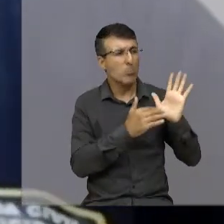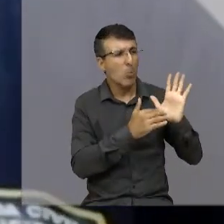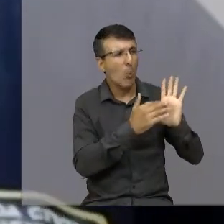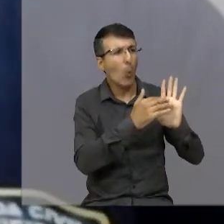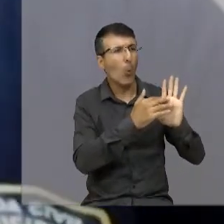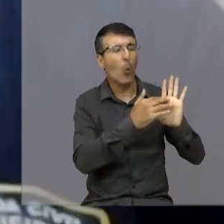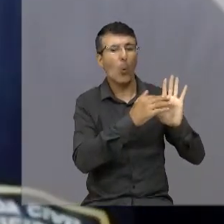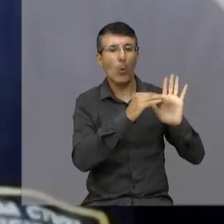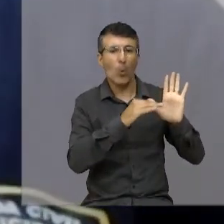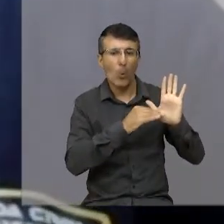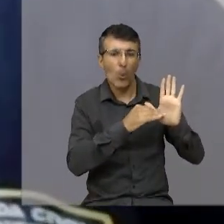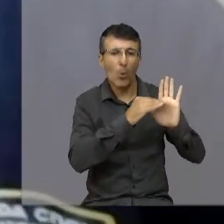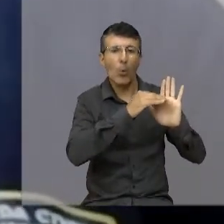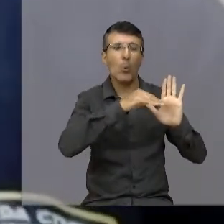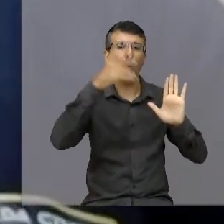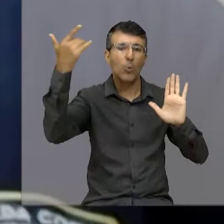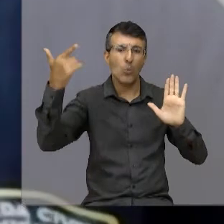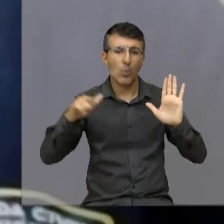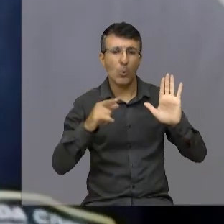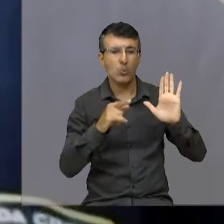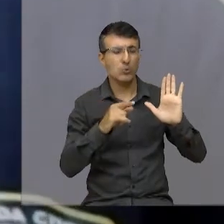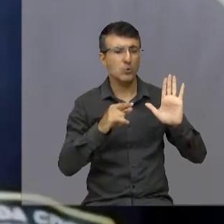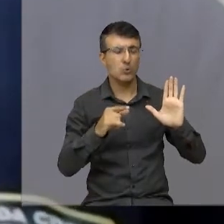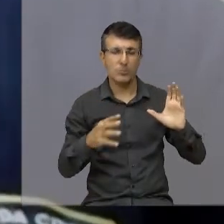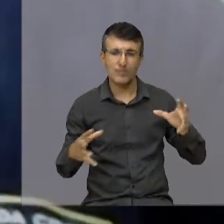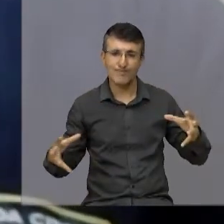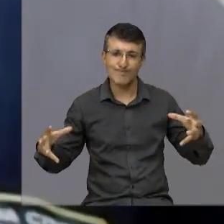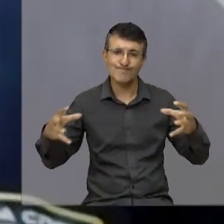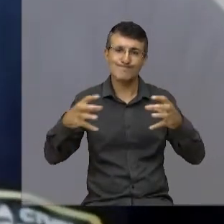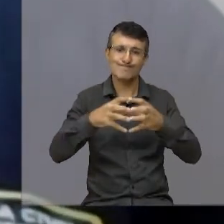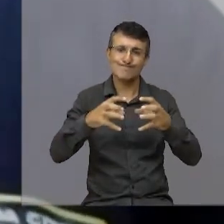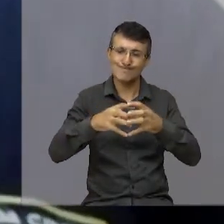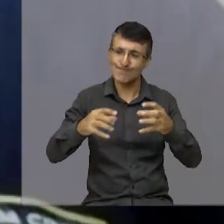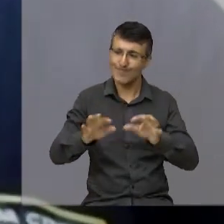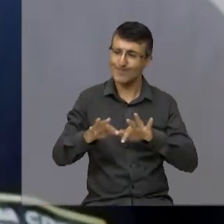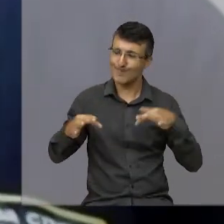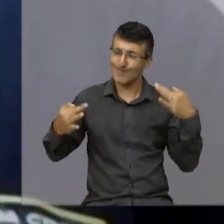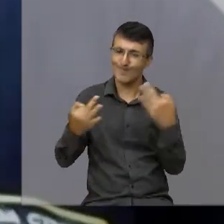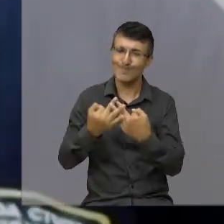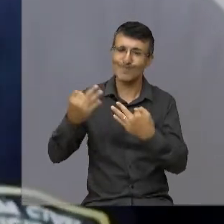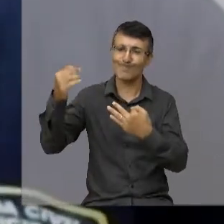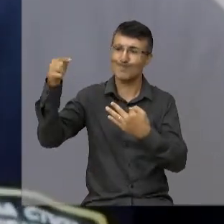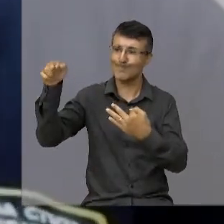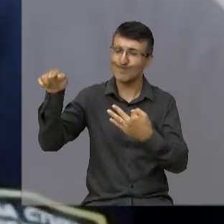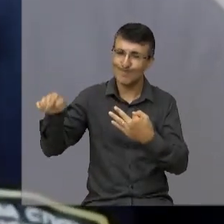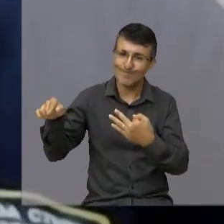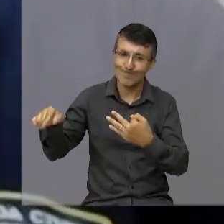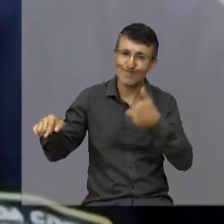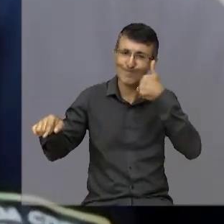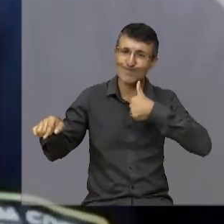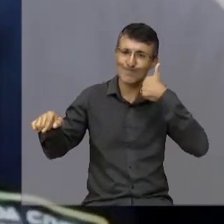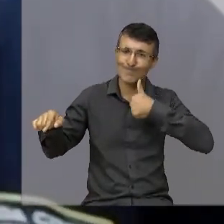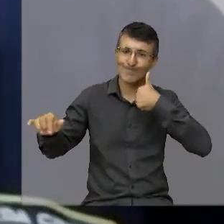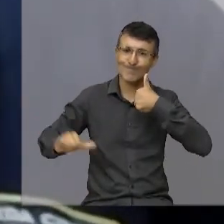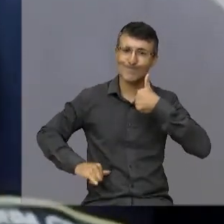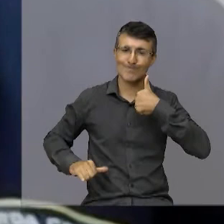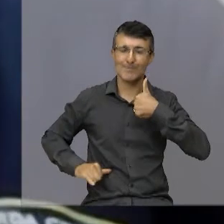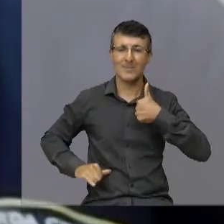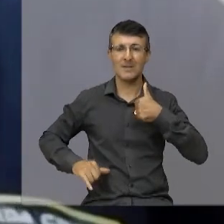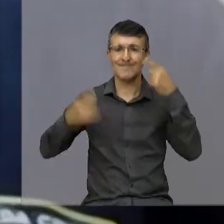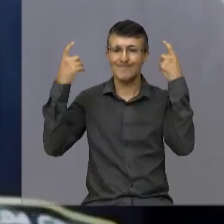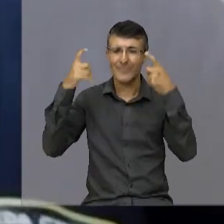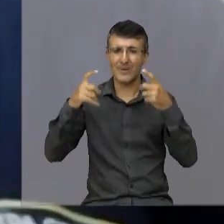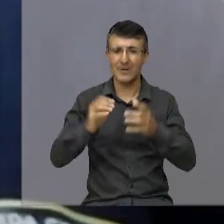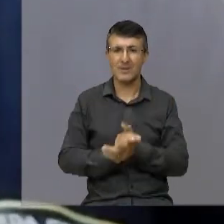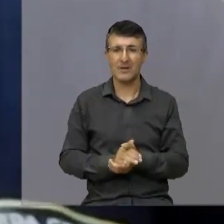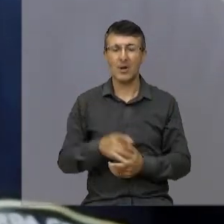precisam ser protegidas pelo município, pelo Estado, e eu acho que nós juntas somos